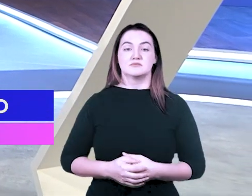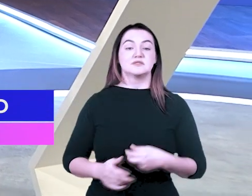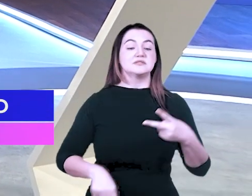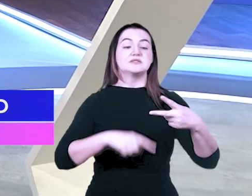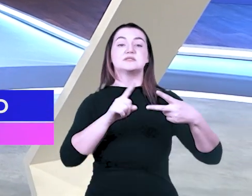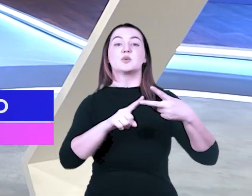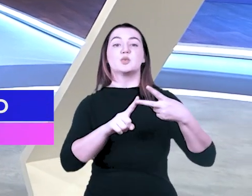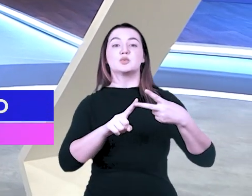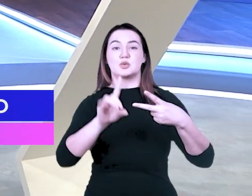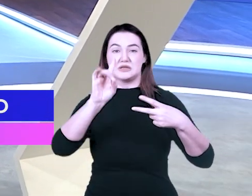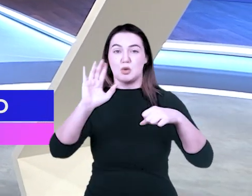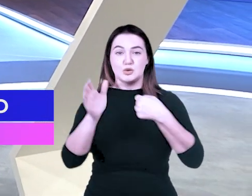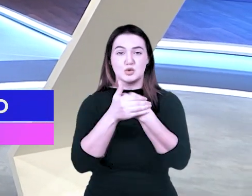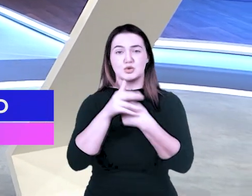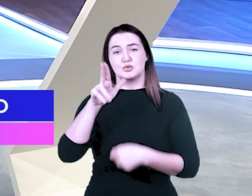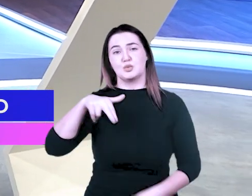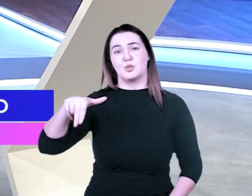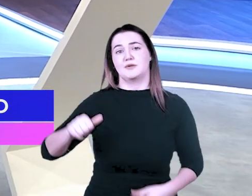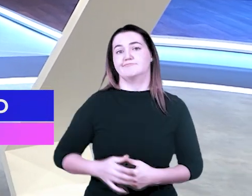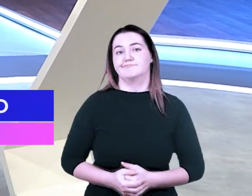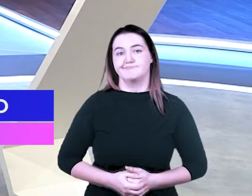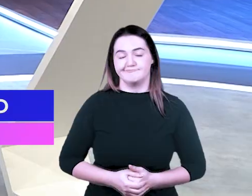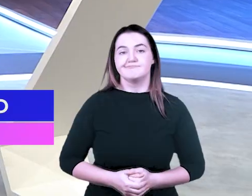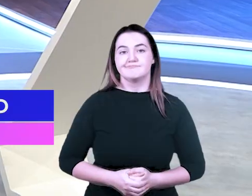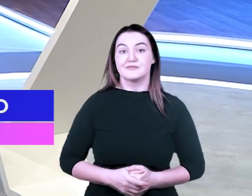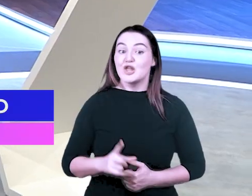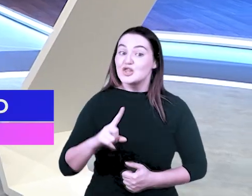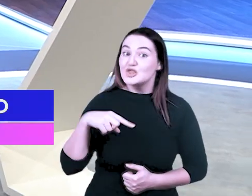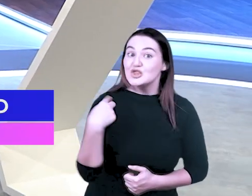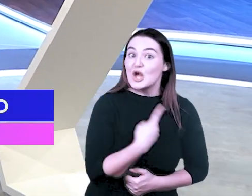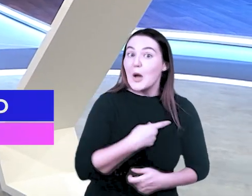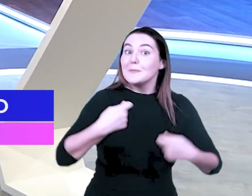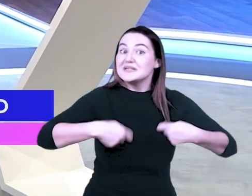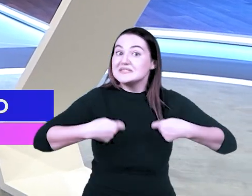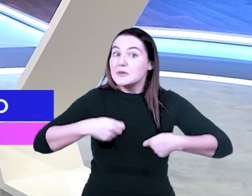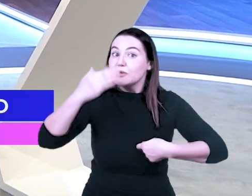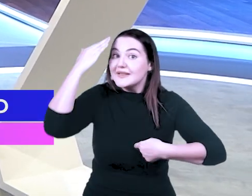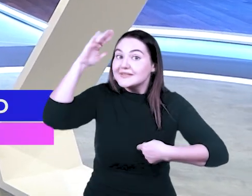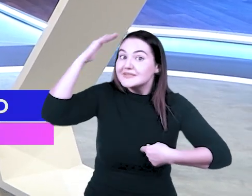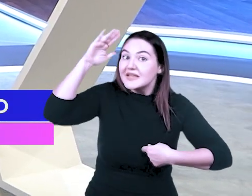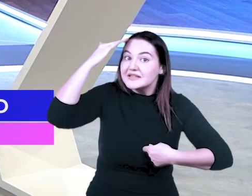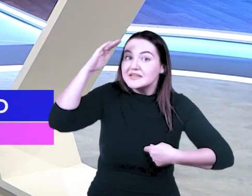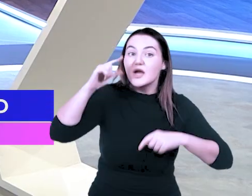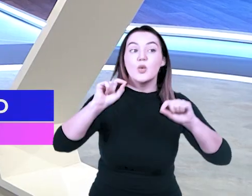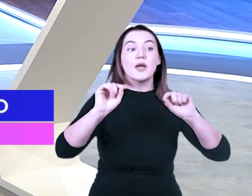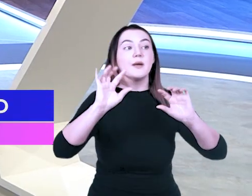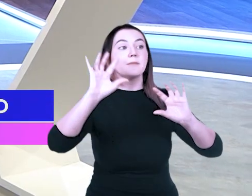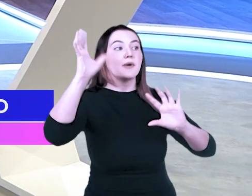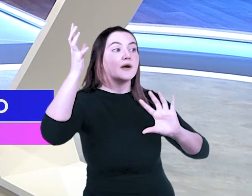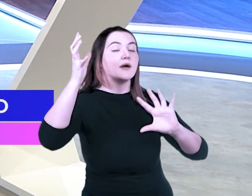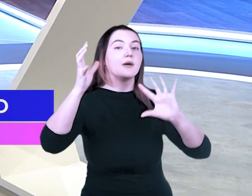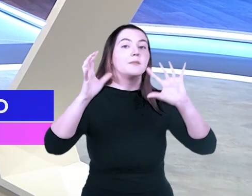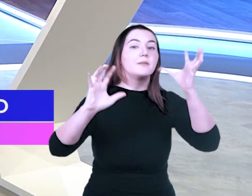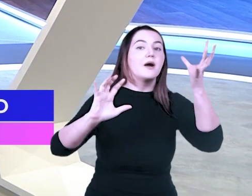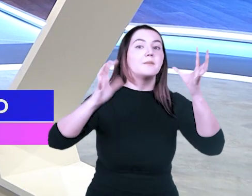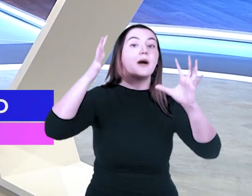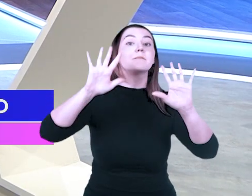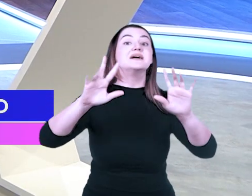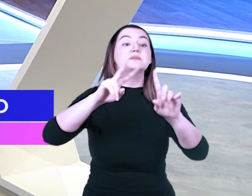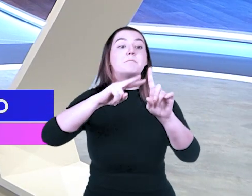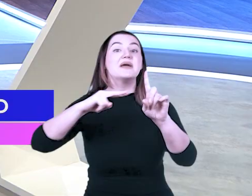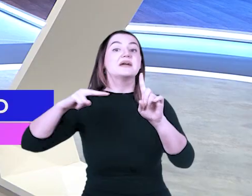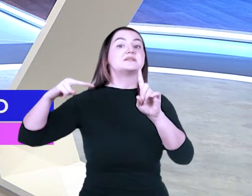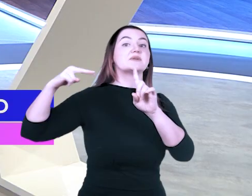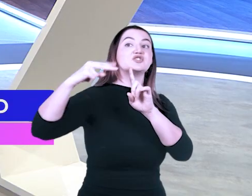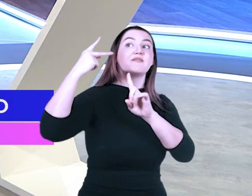esconde. Nós temos que compreender as situações da nossa vida da perspectiva